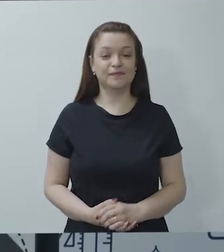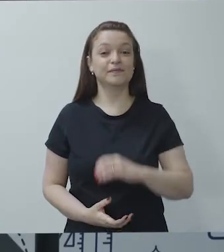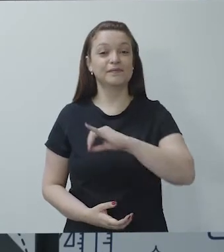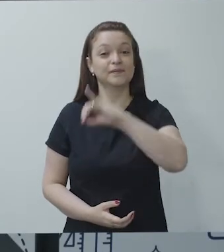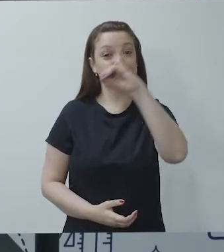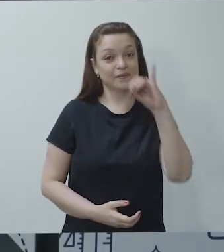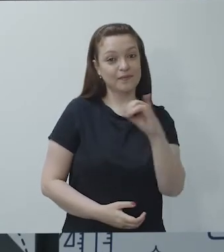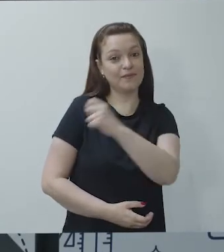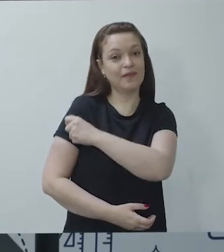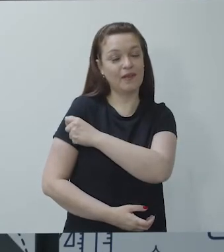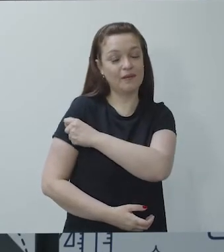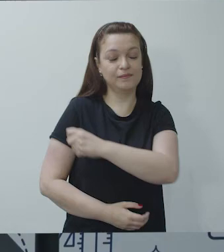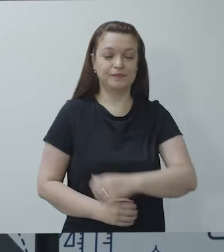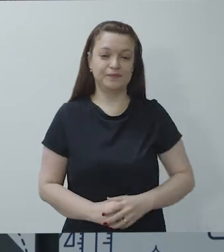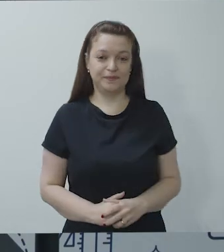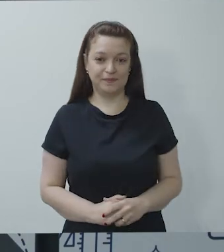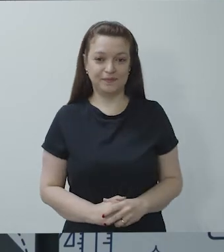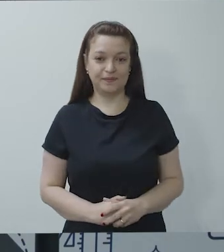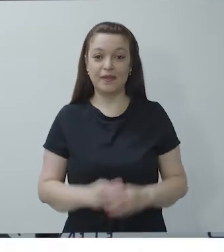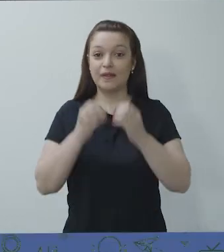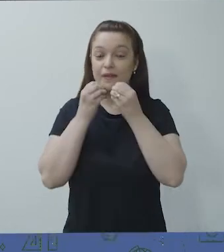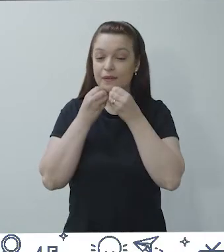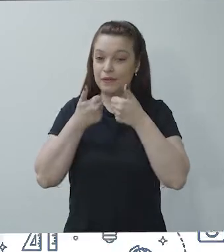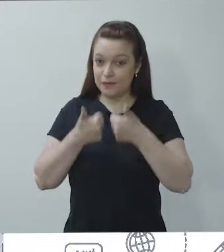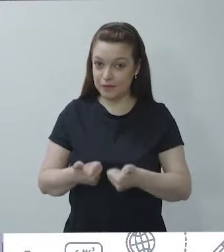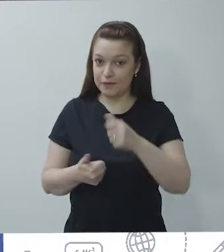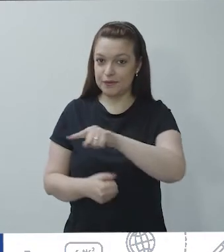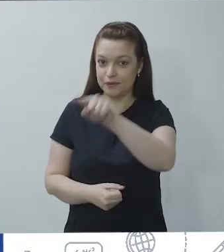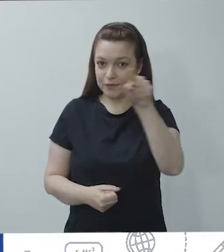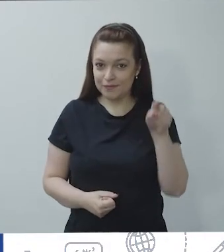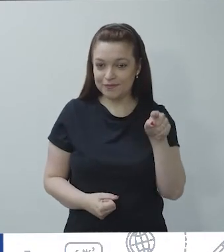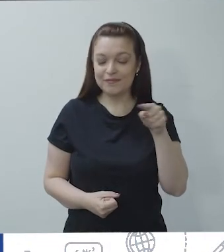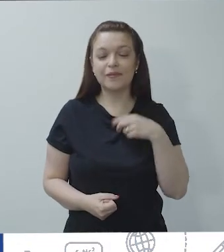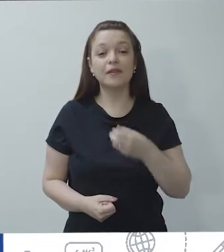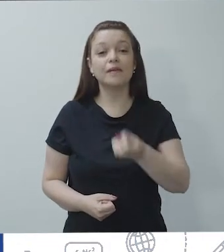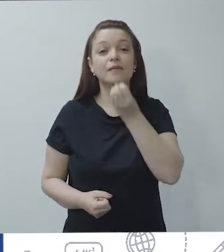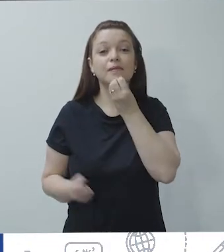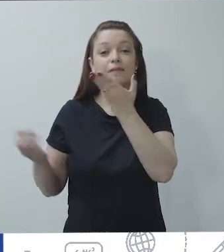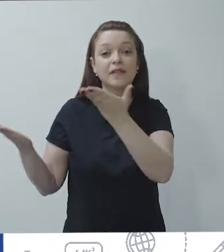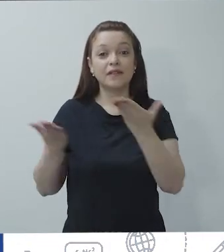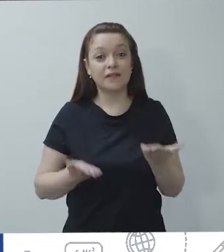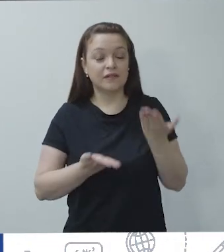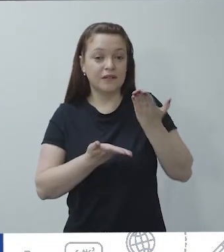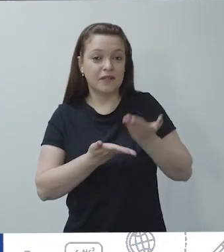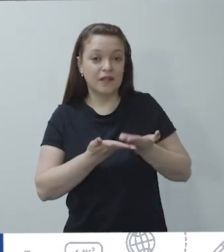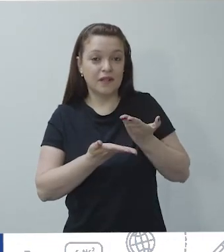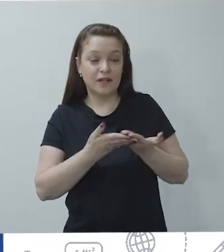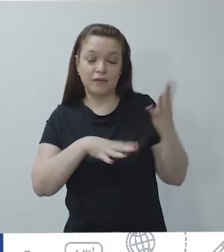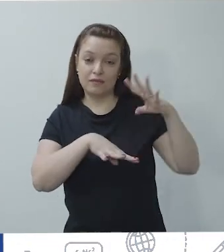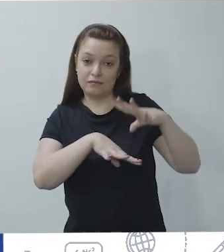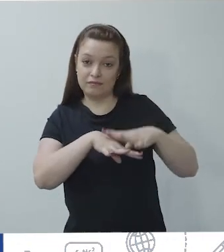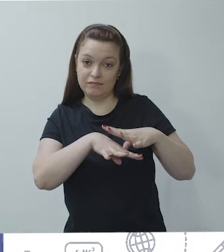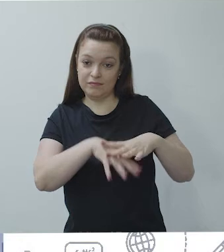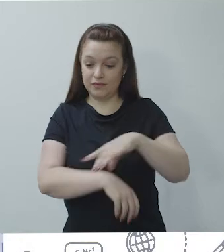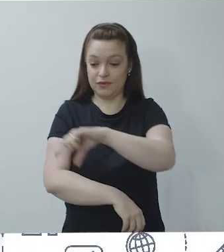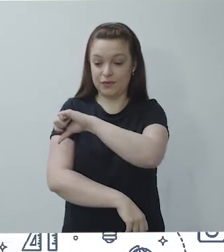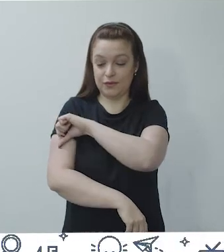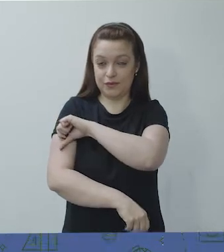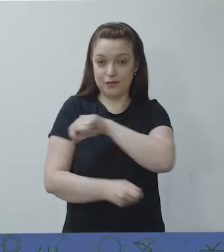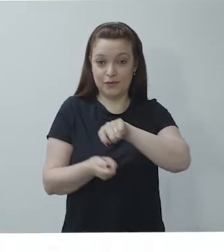Olá, estudantes. Olá, tudo bem com vocês? Sejam bem-vindos à aula de matemática do nono ano da